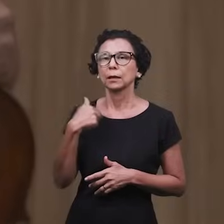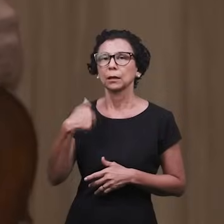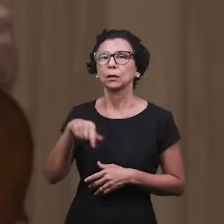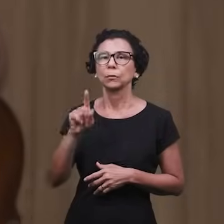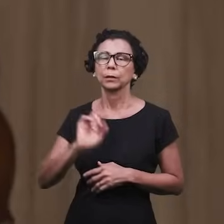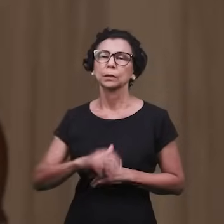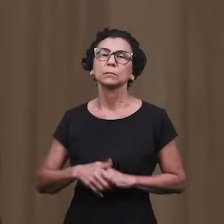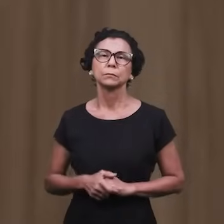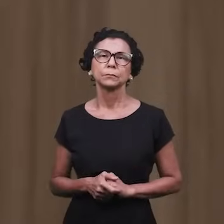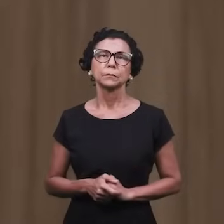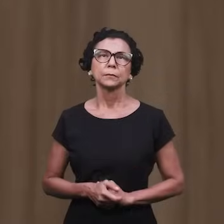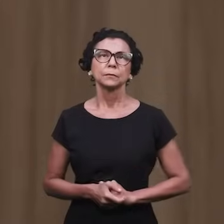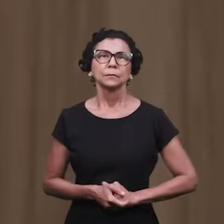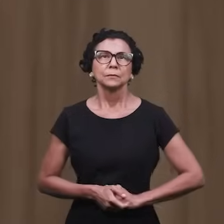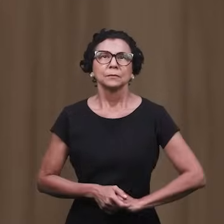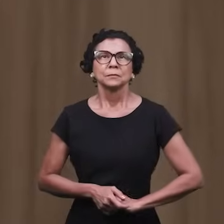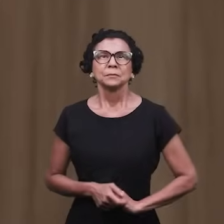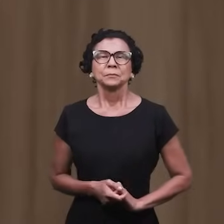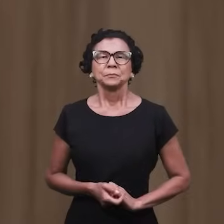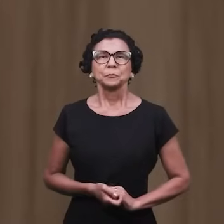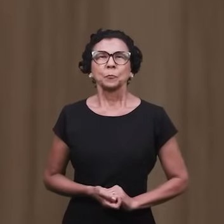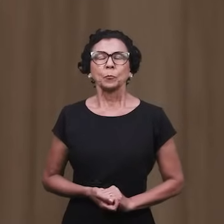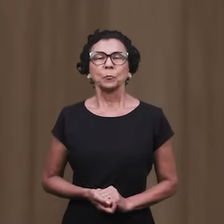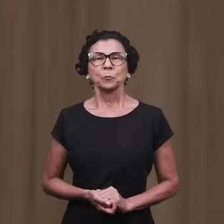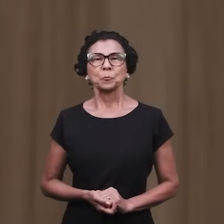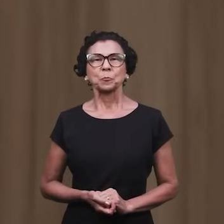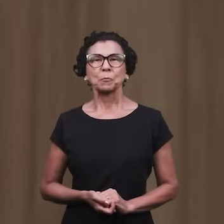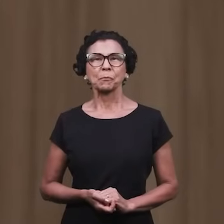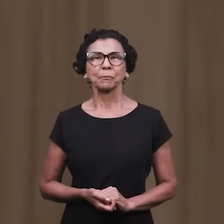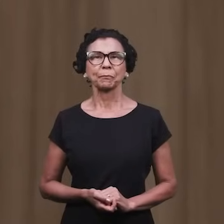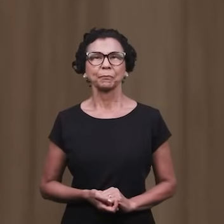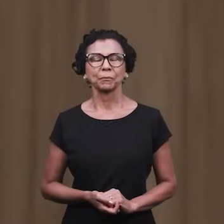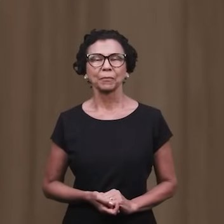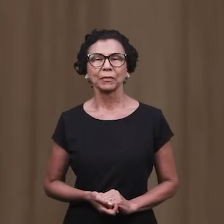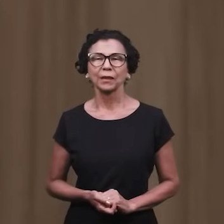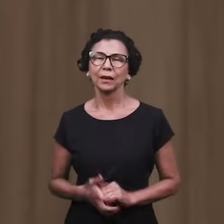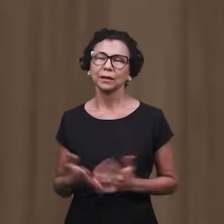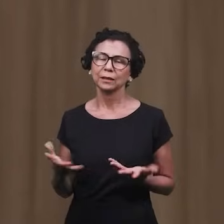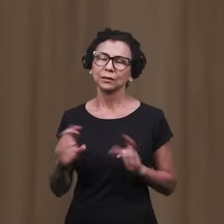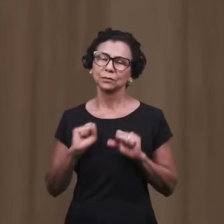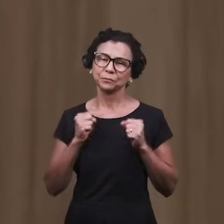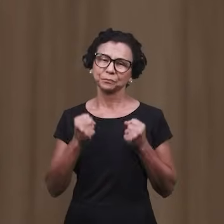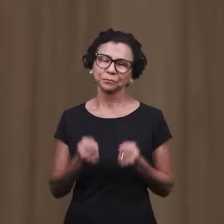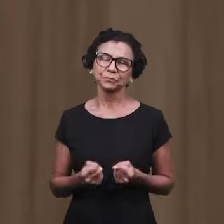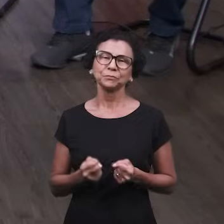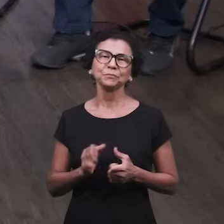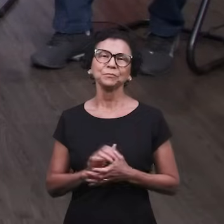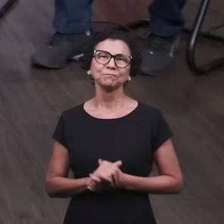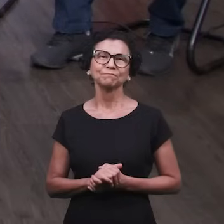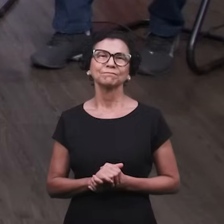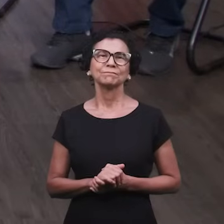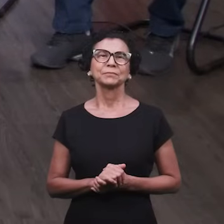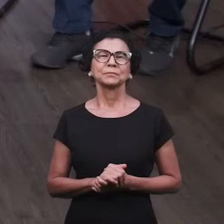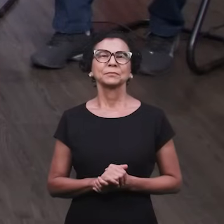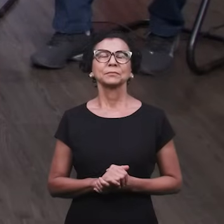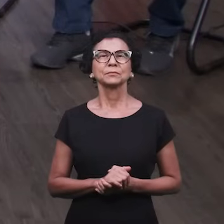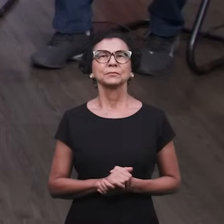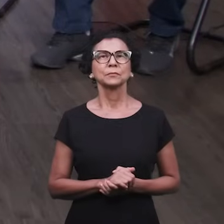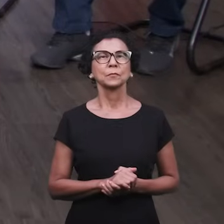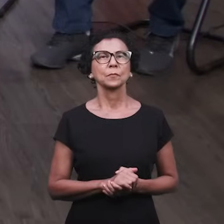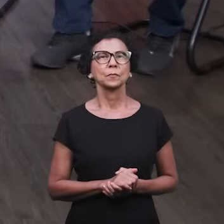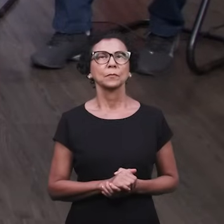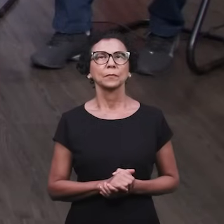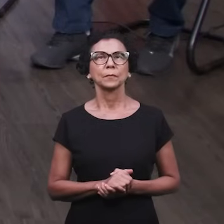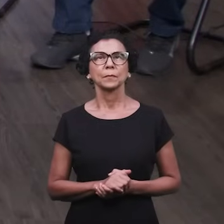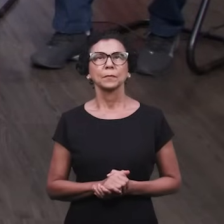outras atividades e também no louvor, que é onde a gente acaba empenhando mais o nosso amor, nossa dedicação. E vocês participam